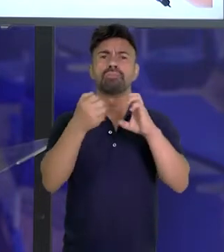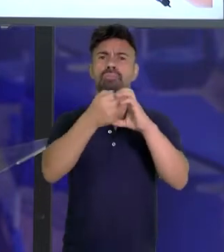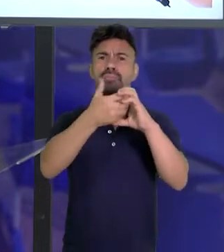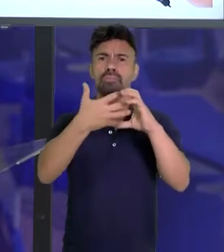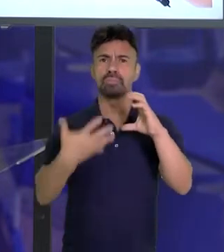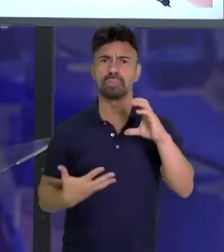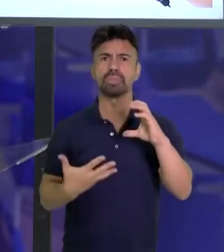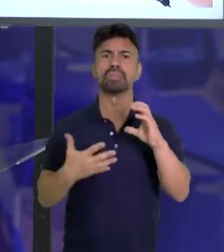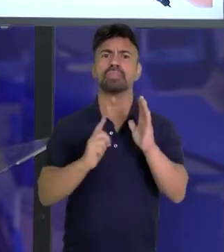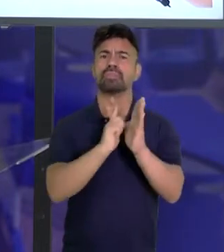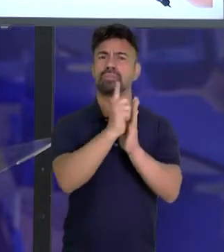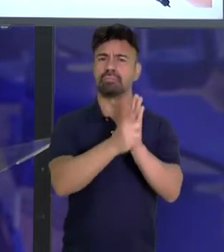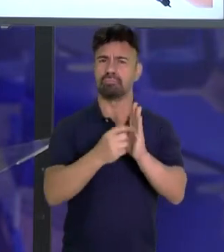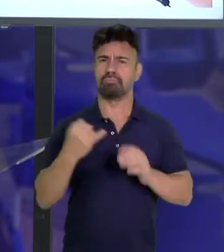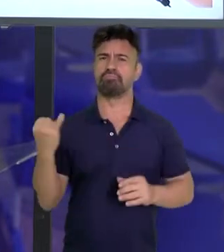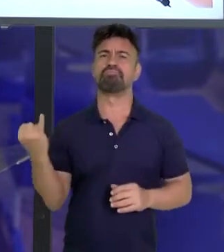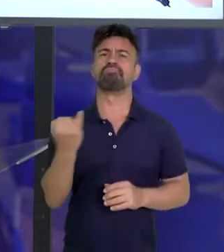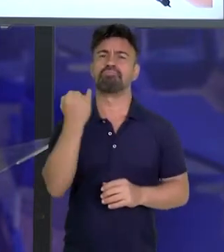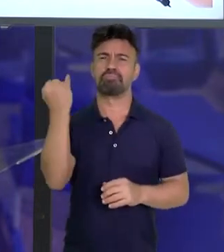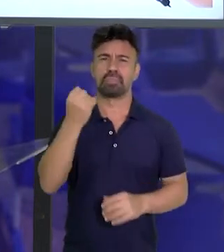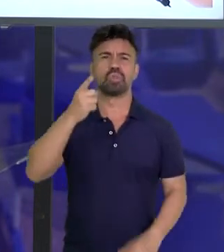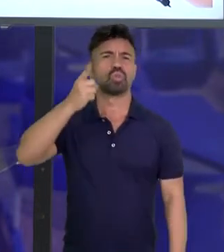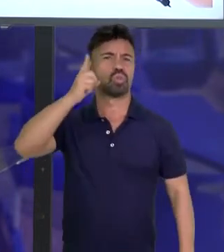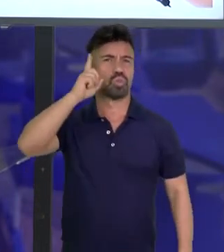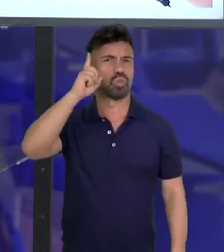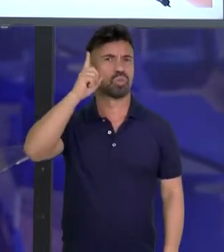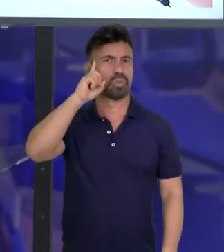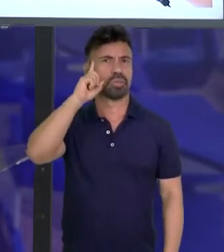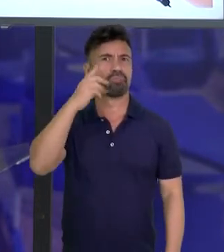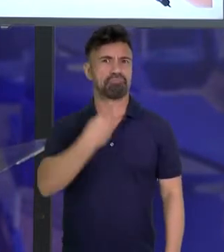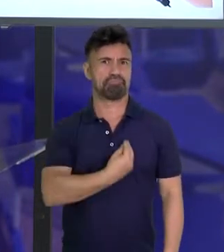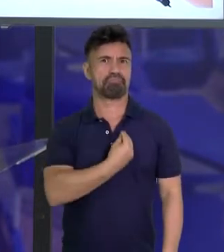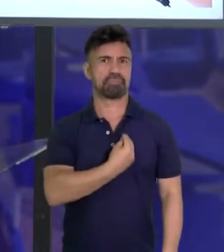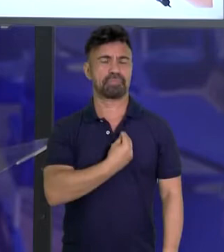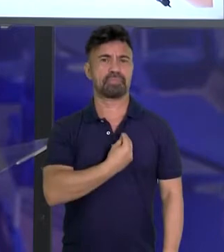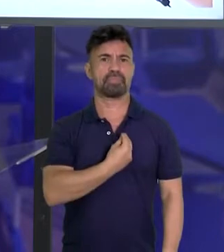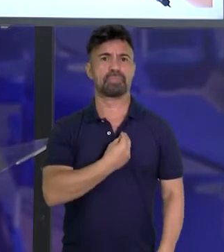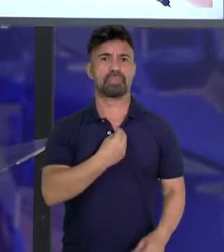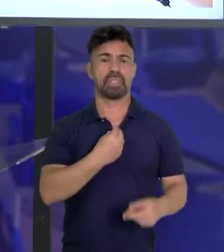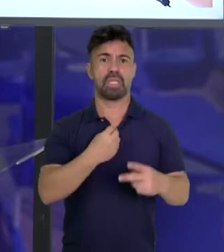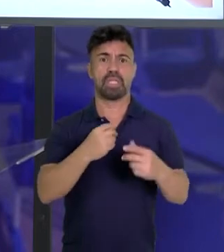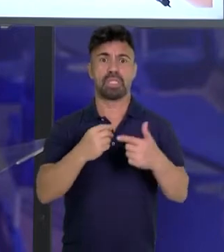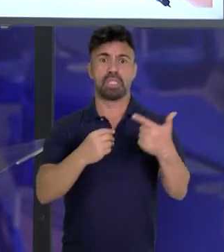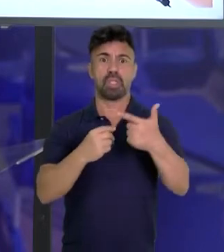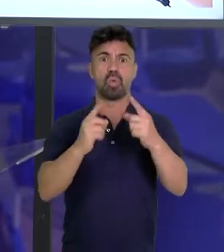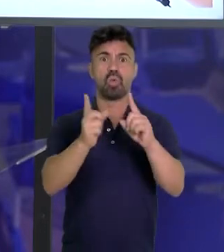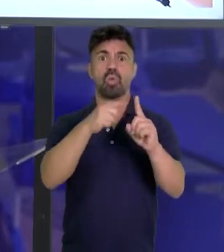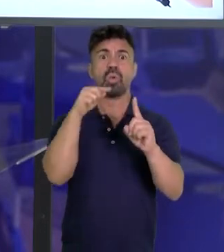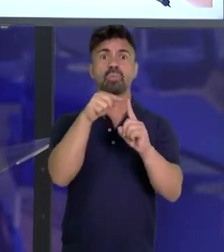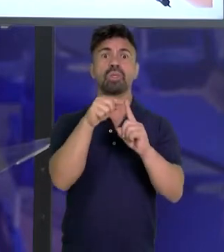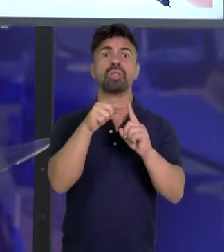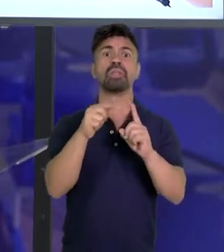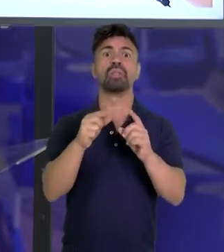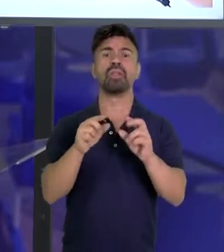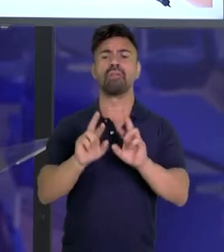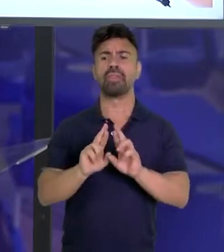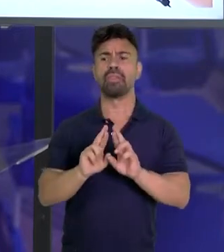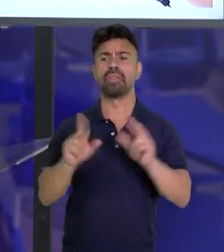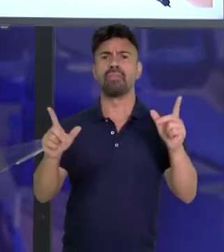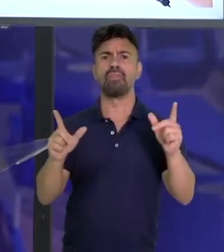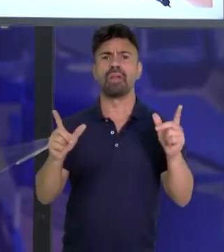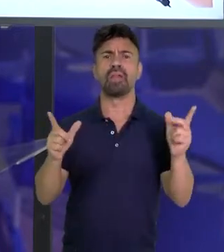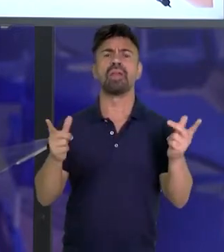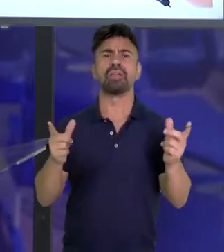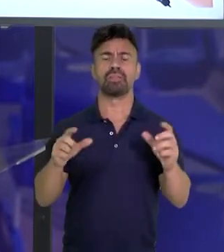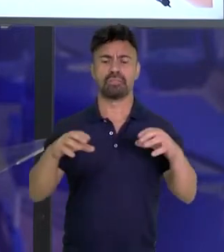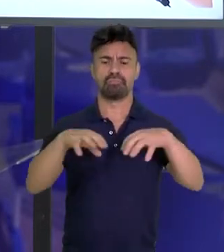características desse gênero tão importante no nosso dia a dia. O segundo objetivo, portanto, é diferenciar o gênero